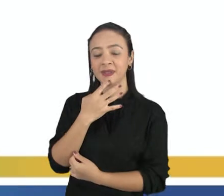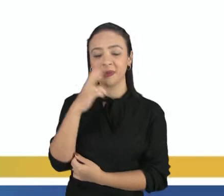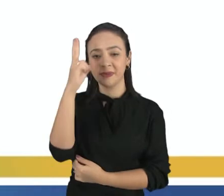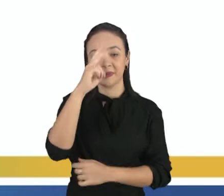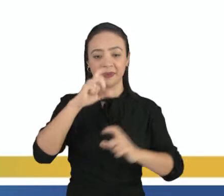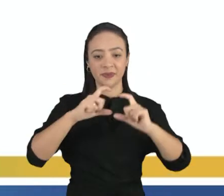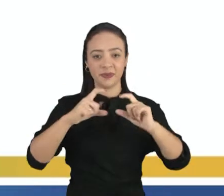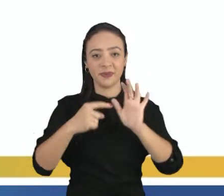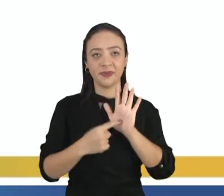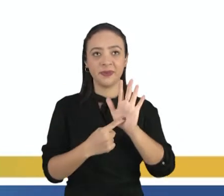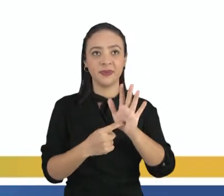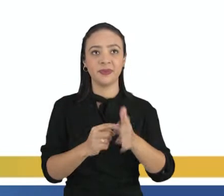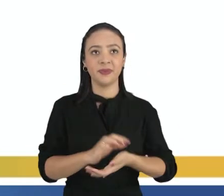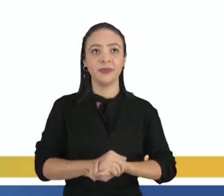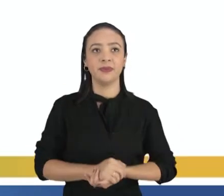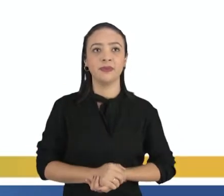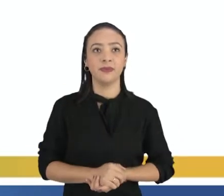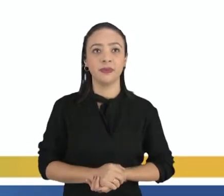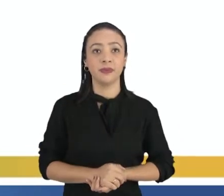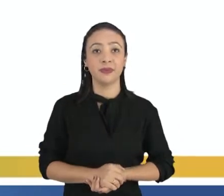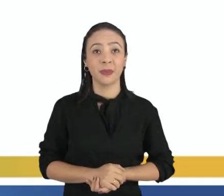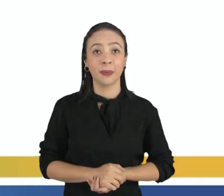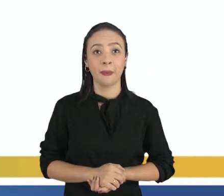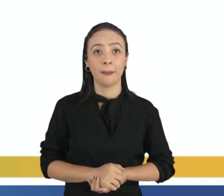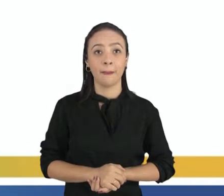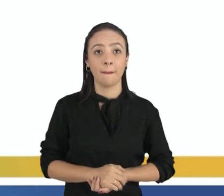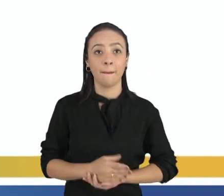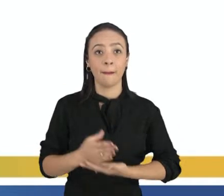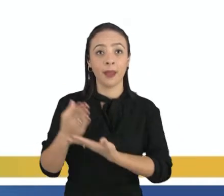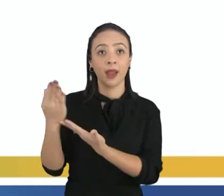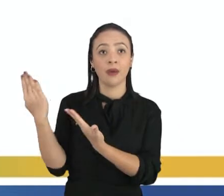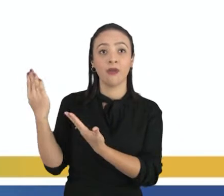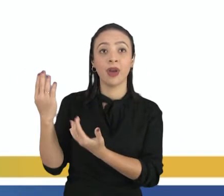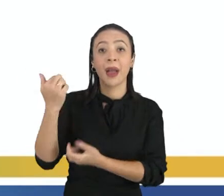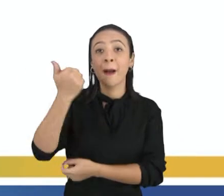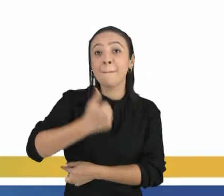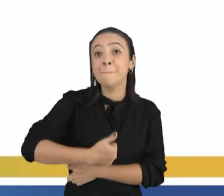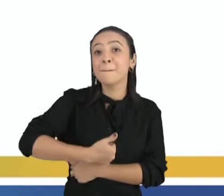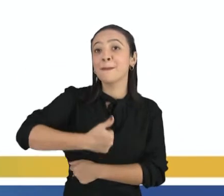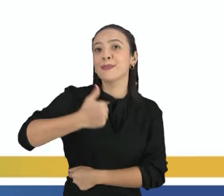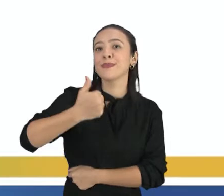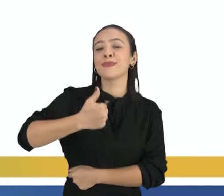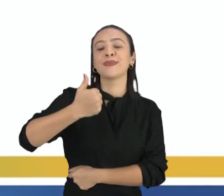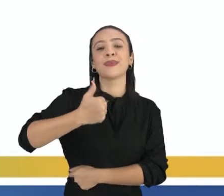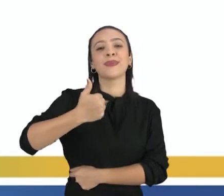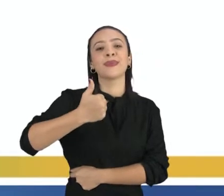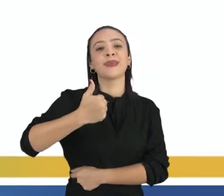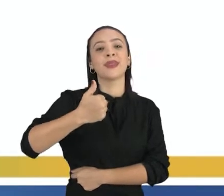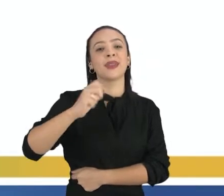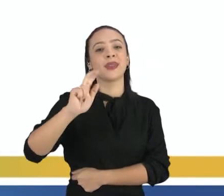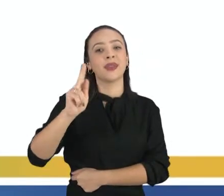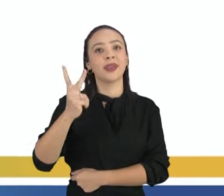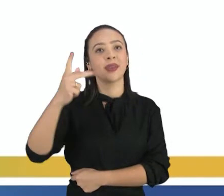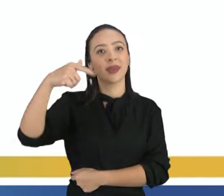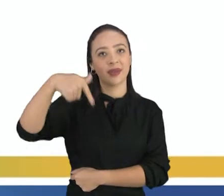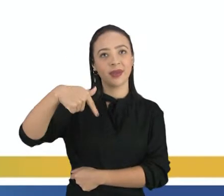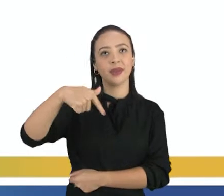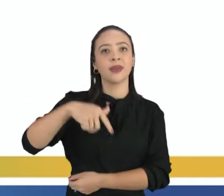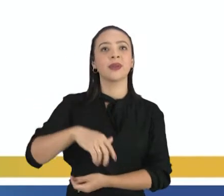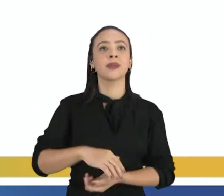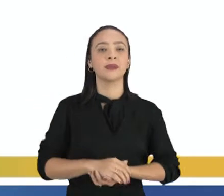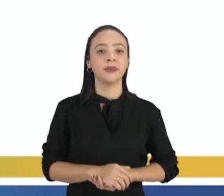para vocês. Essa foi a primeira considerada a primeira HQ, tá